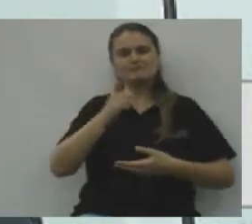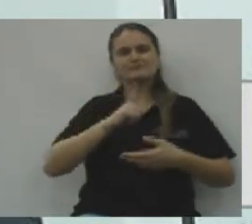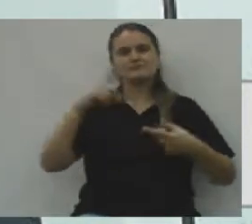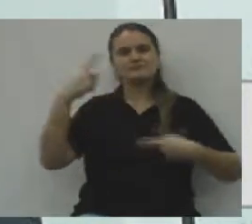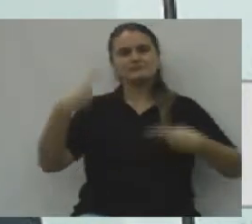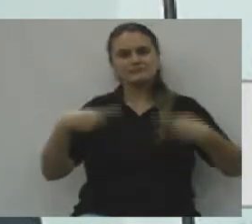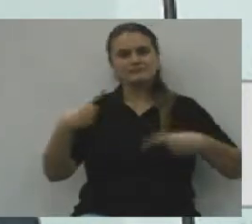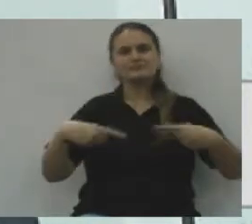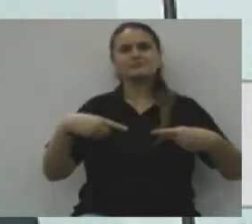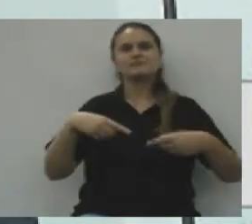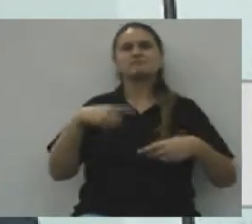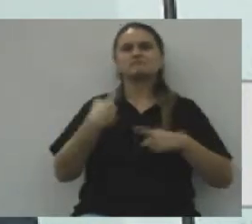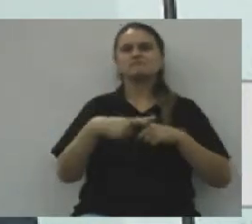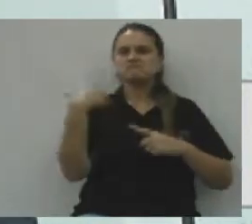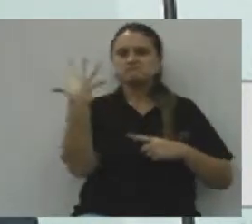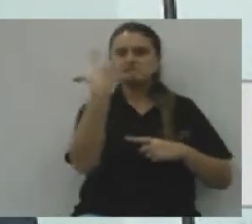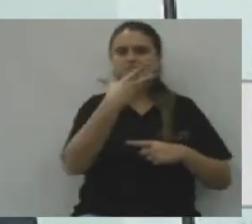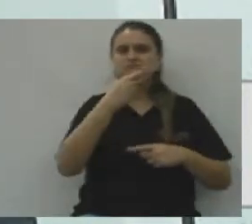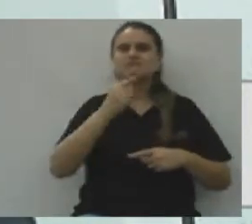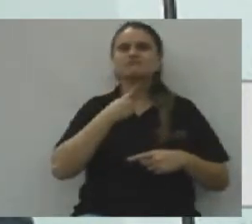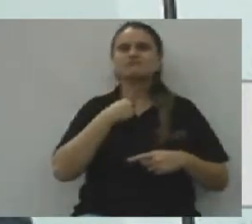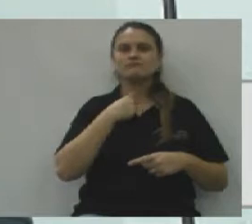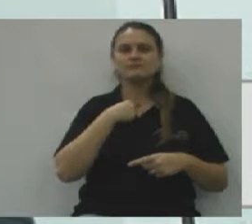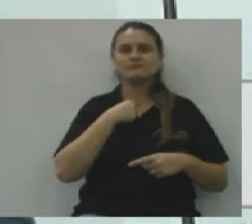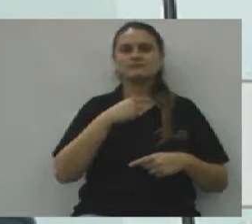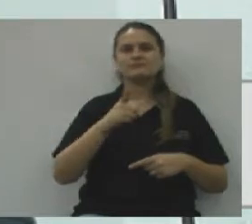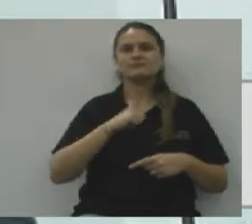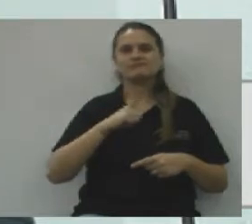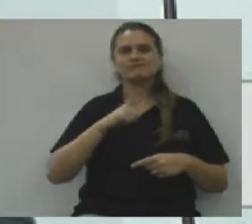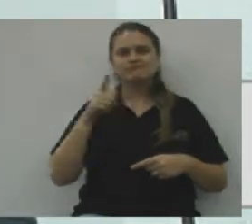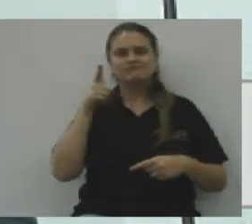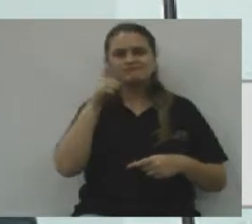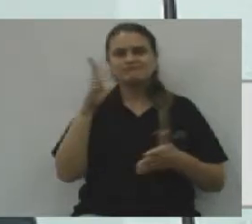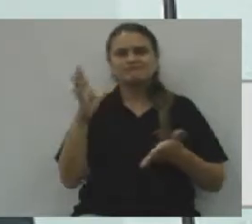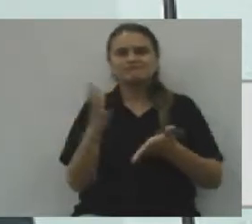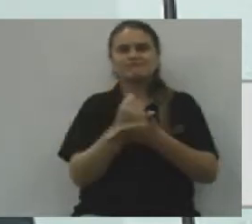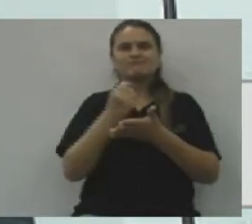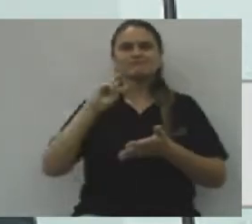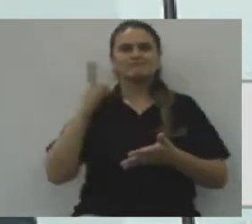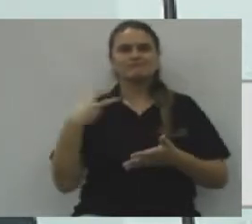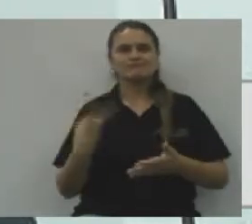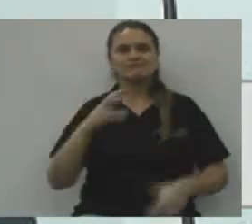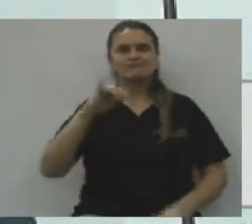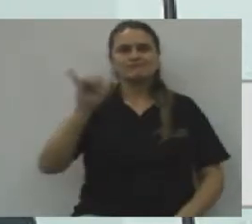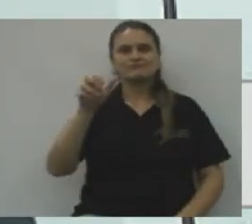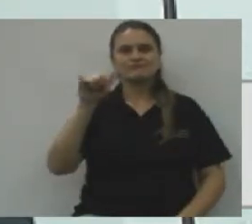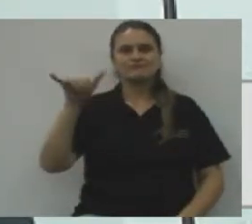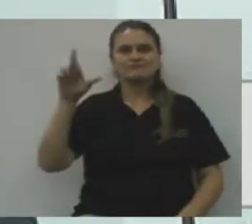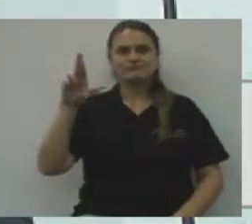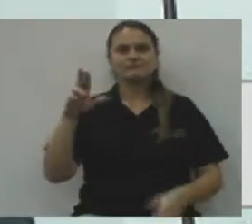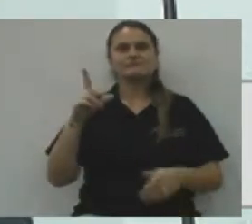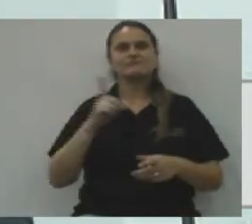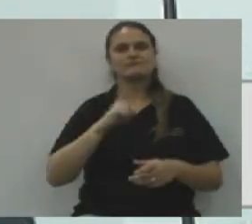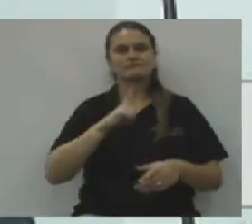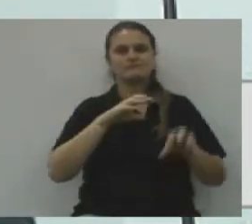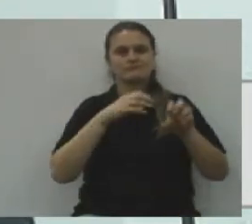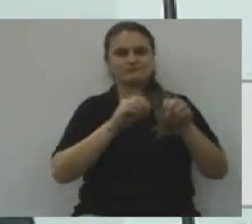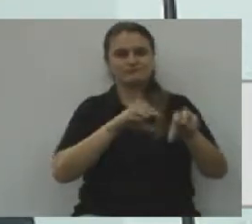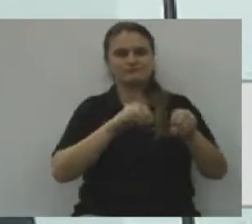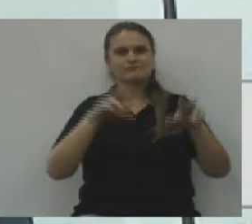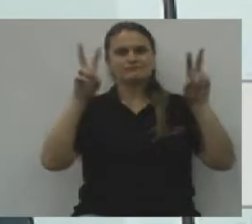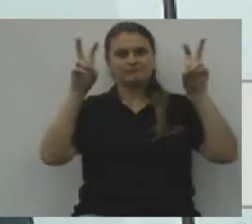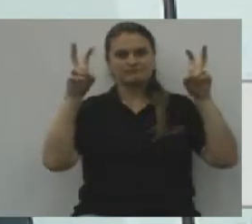debate, por esta belíssima iniciativa, né, capitaneada aí pelo professor Jair, que traz a educação até